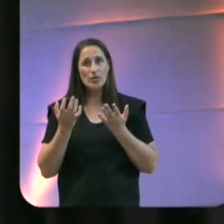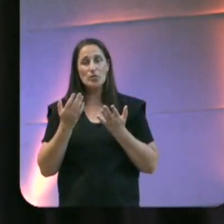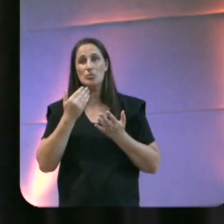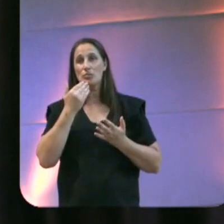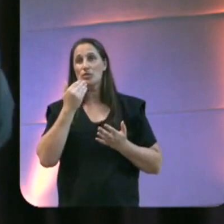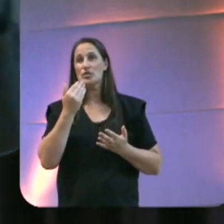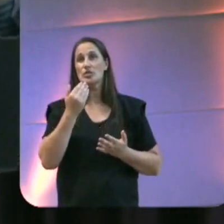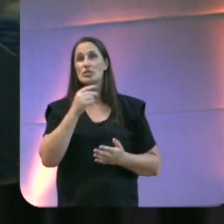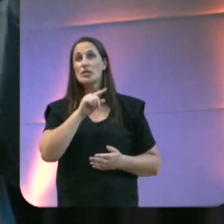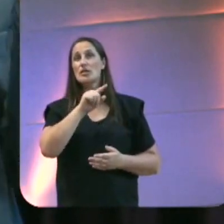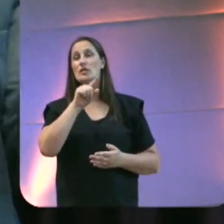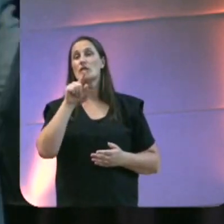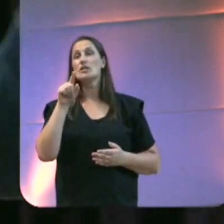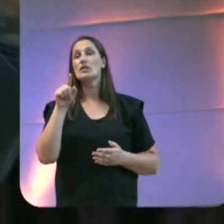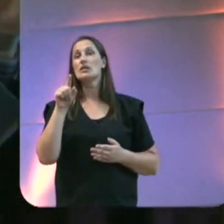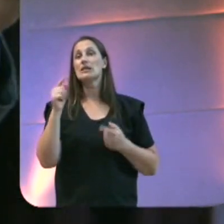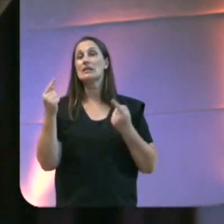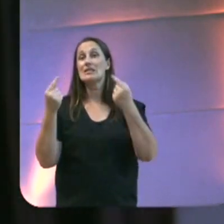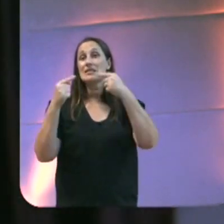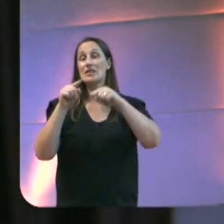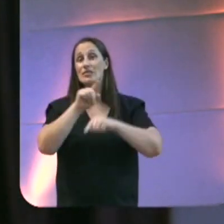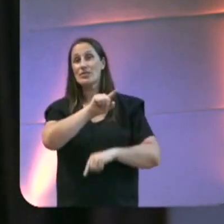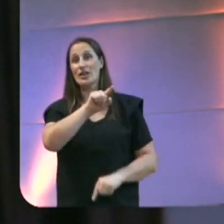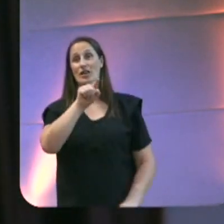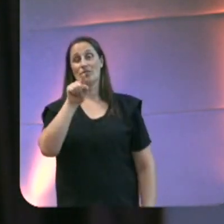quero fazer um desafio para você.